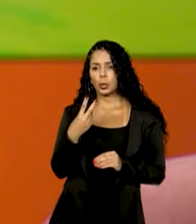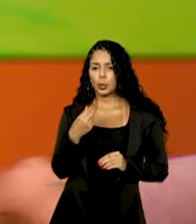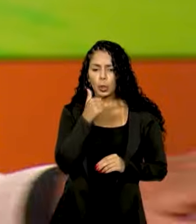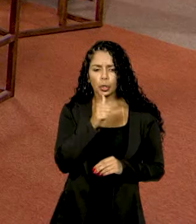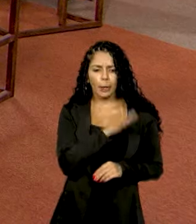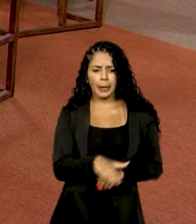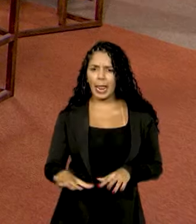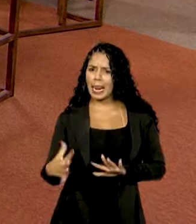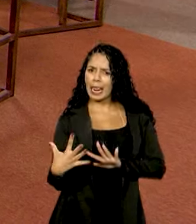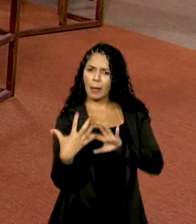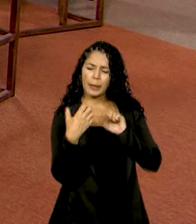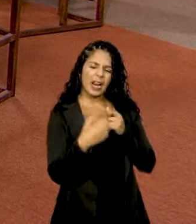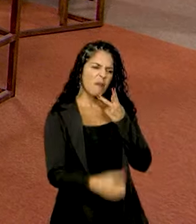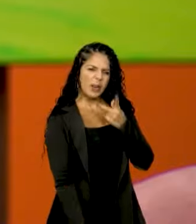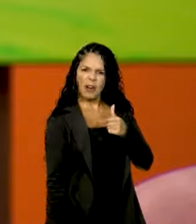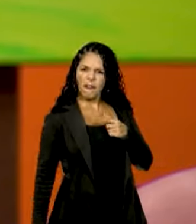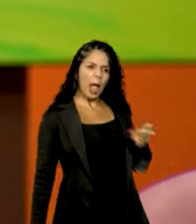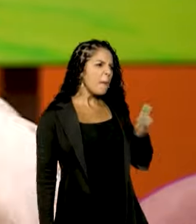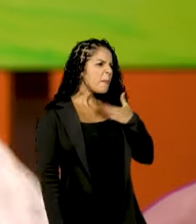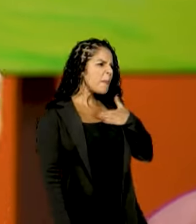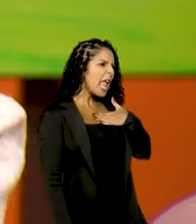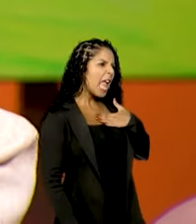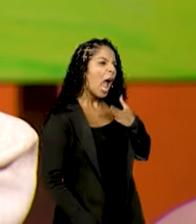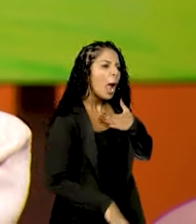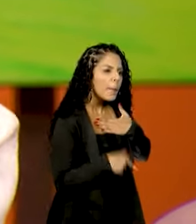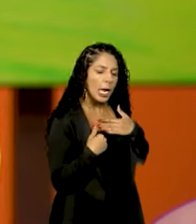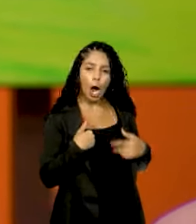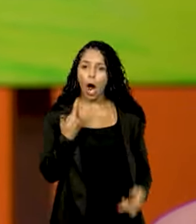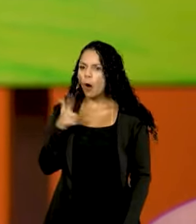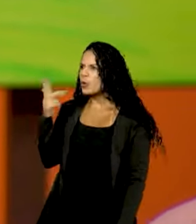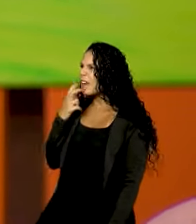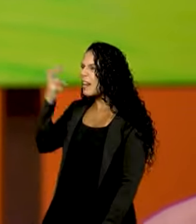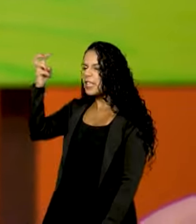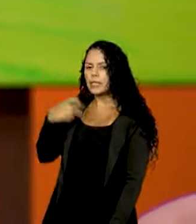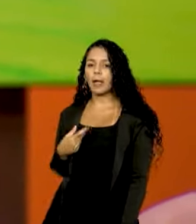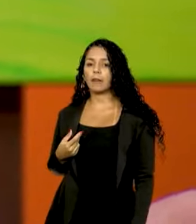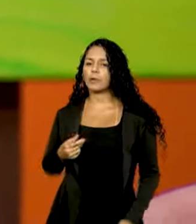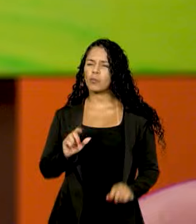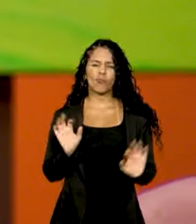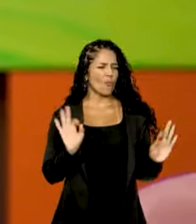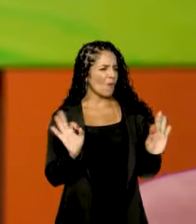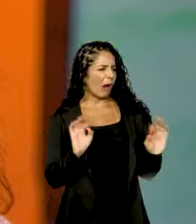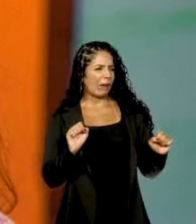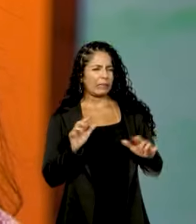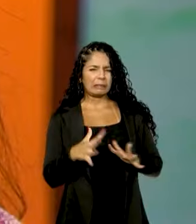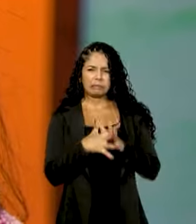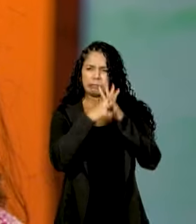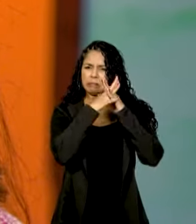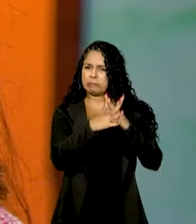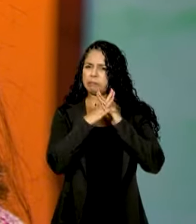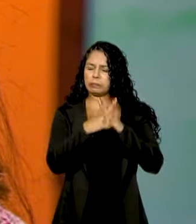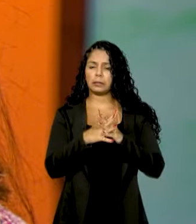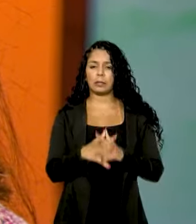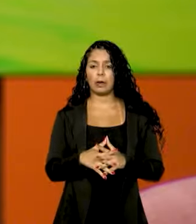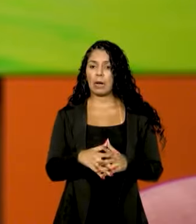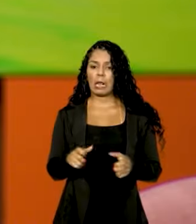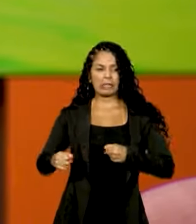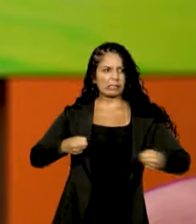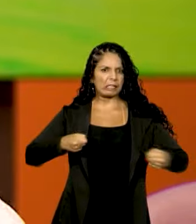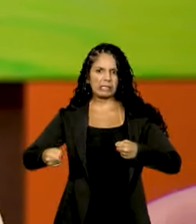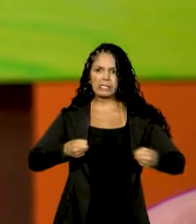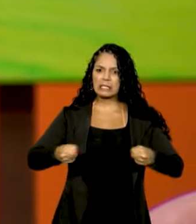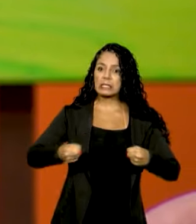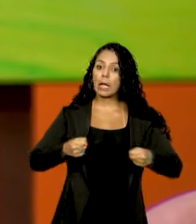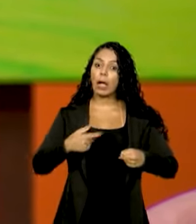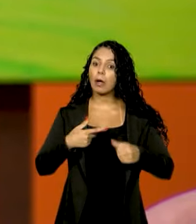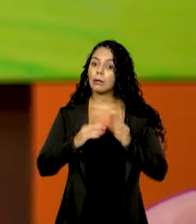brigavam. E dizia a primeira, é minha, é minha! A outra gritava. E nenhuma se entendia e nem a boneca largava. E